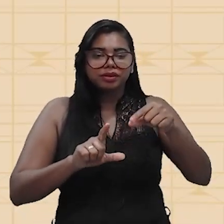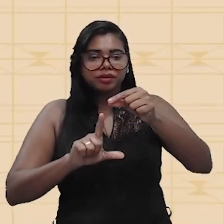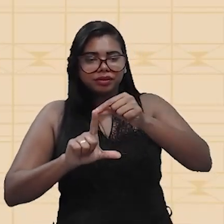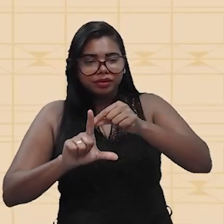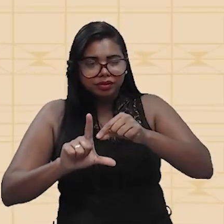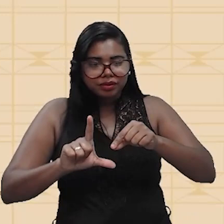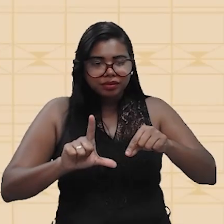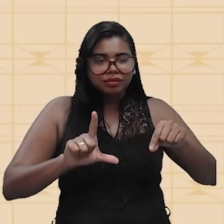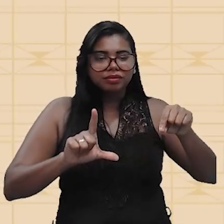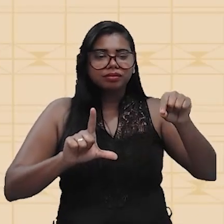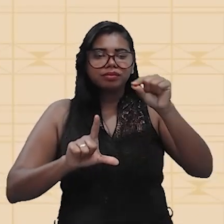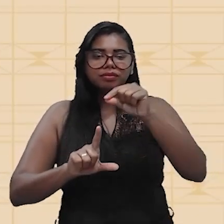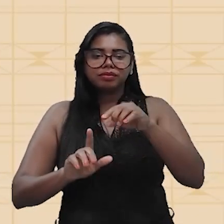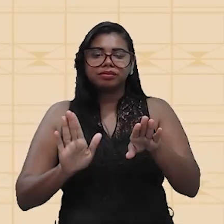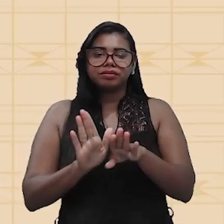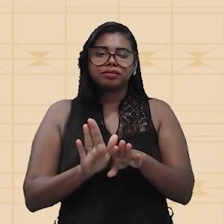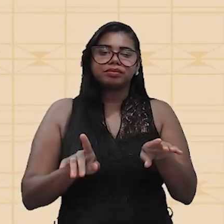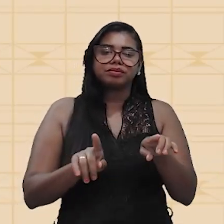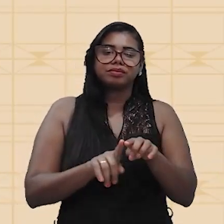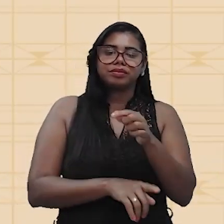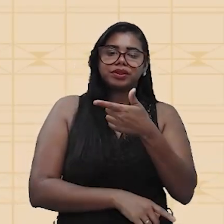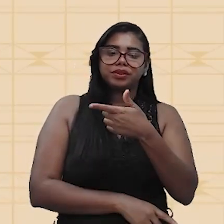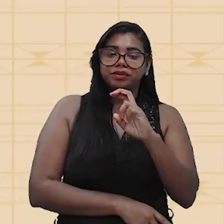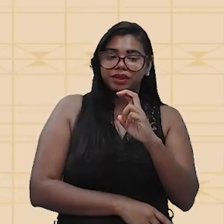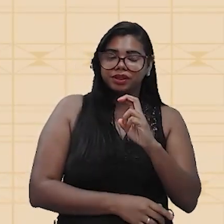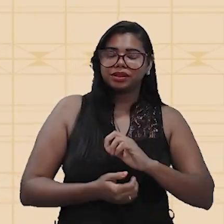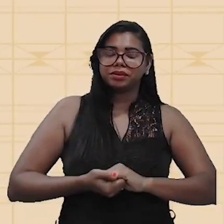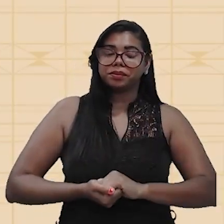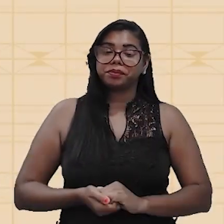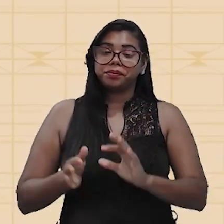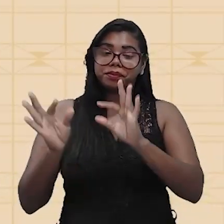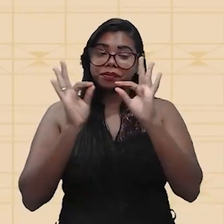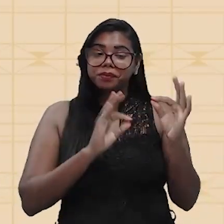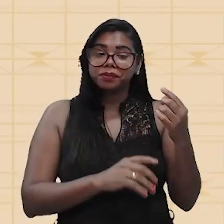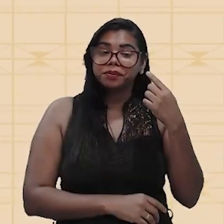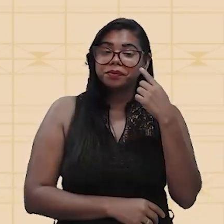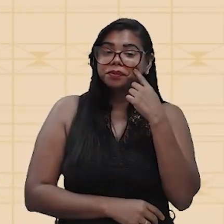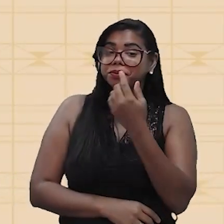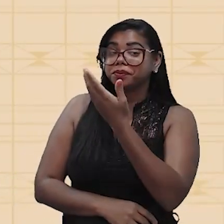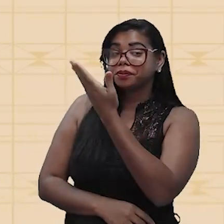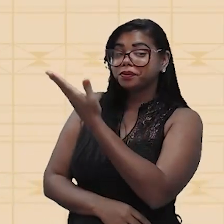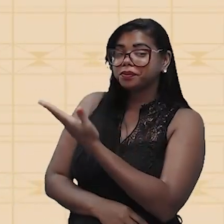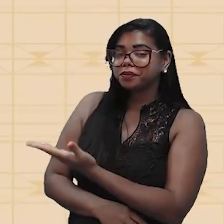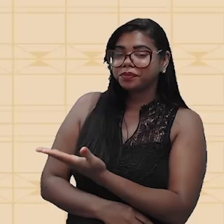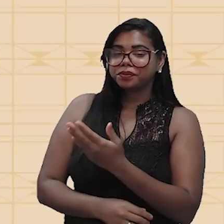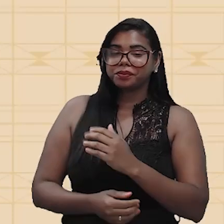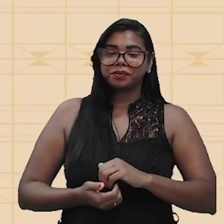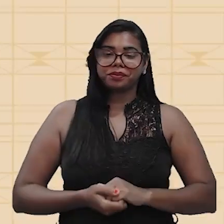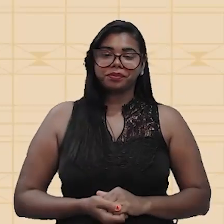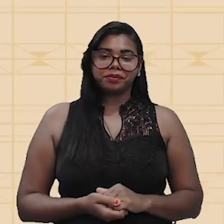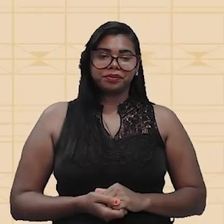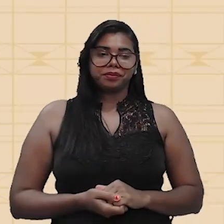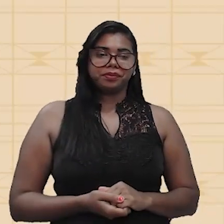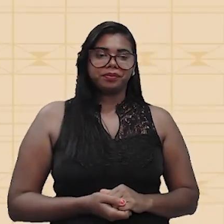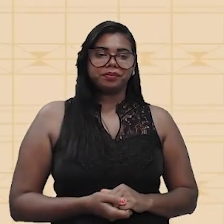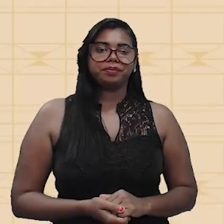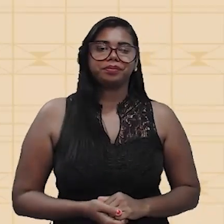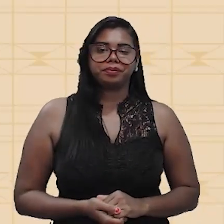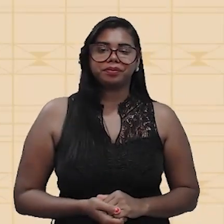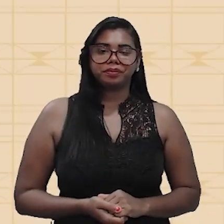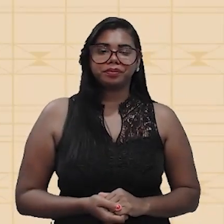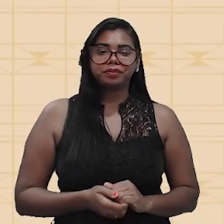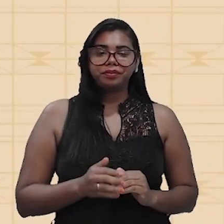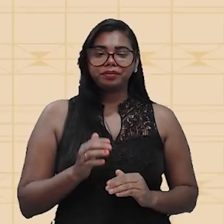que é 25. Note que qual é a parte que seu lápis toca primeiro? Ele está tocando na parte maior ou